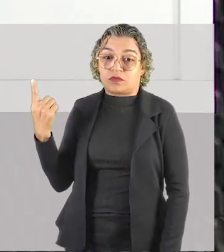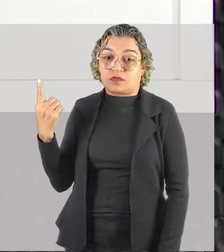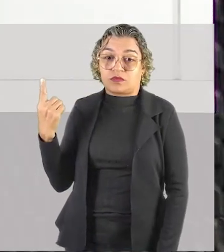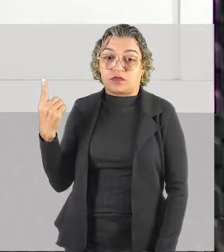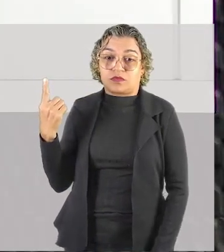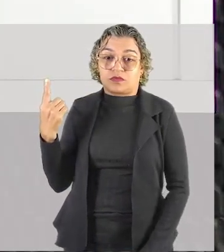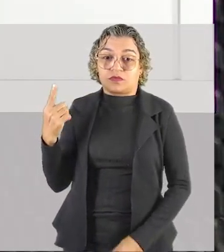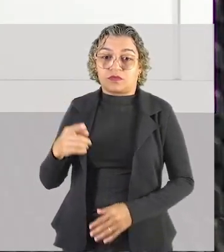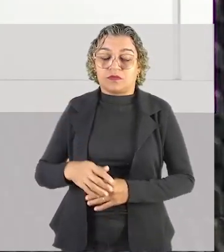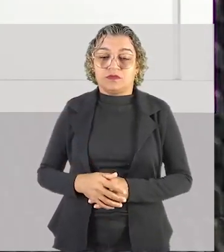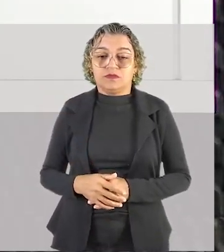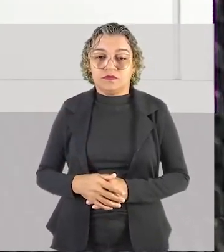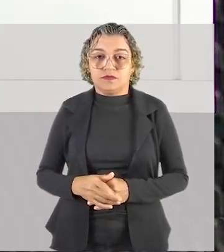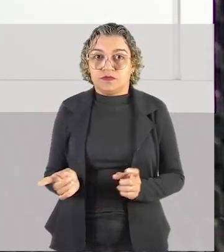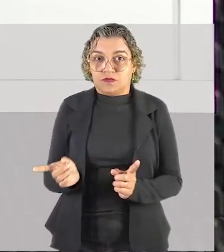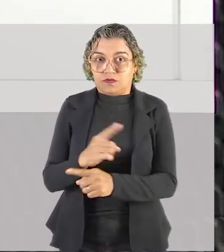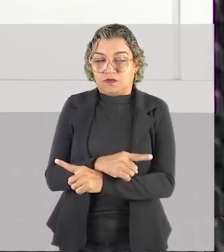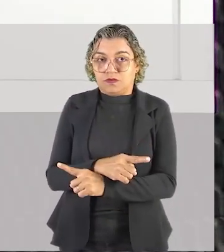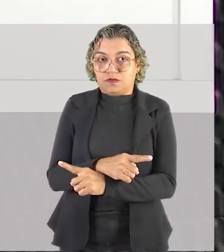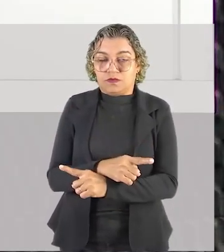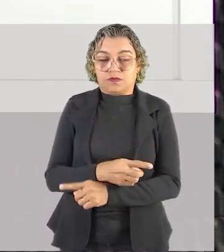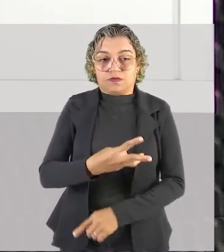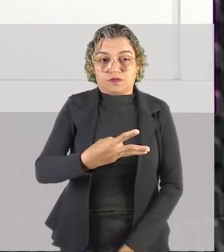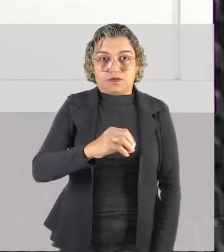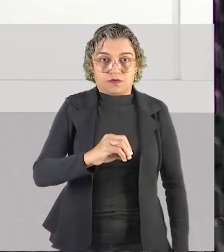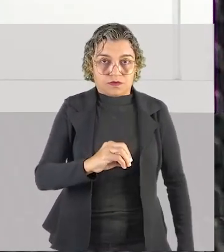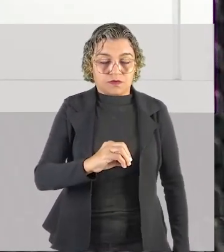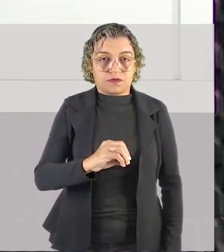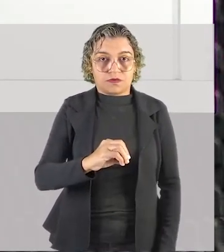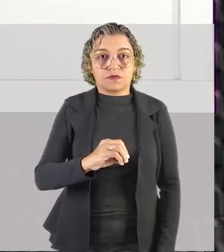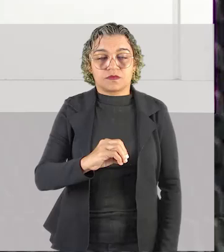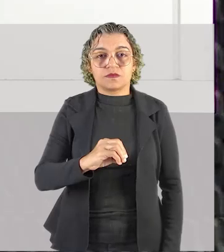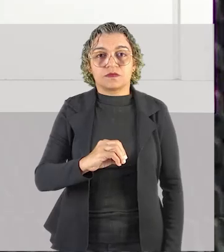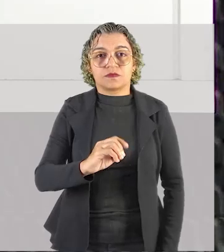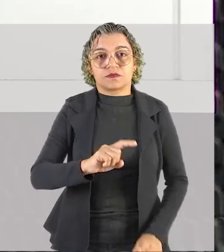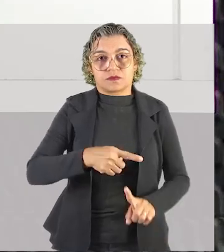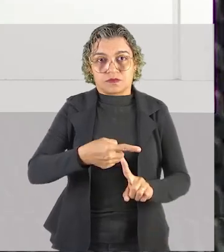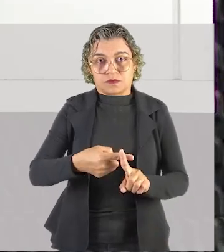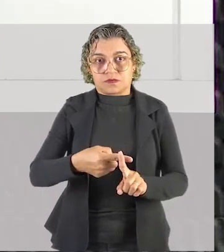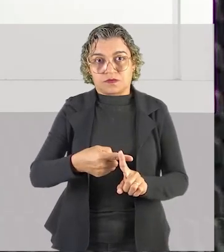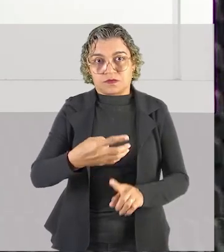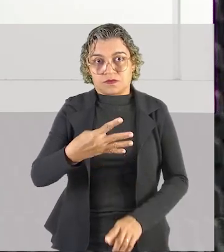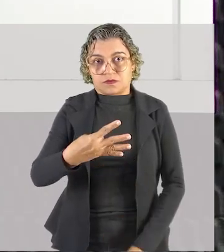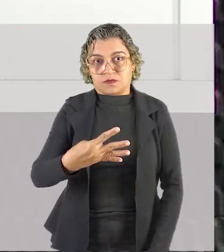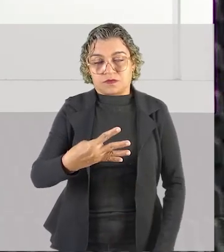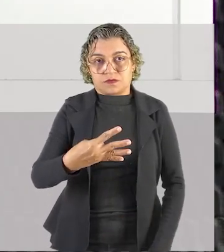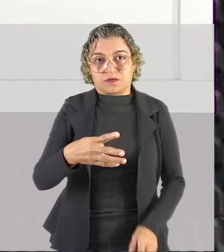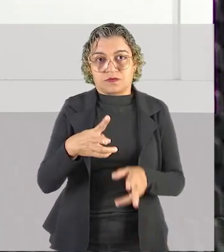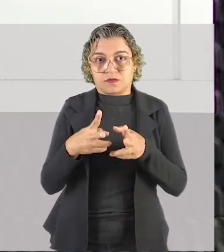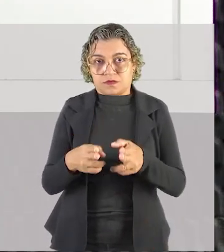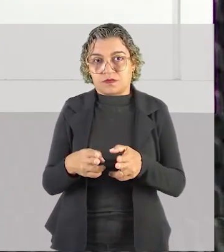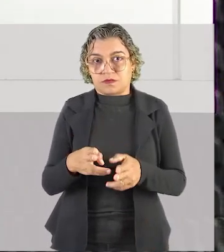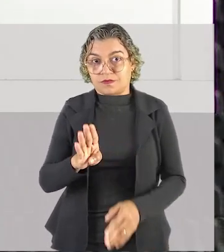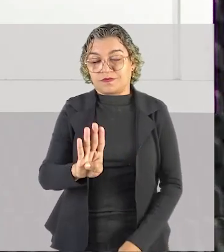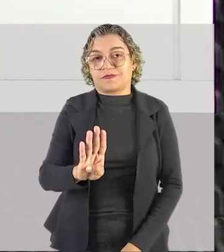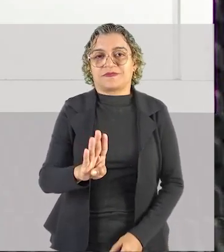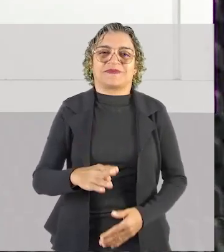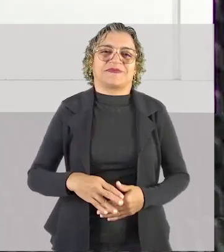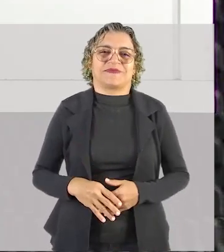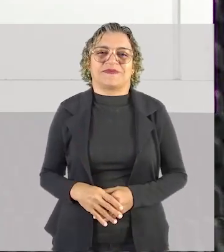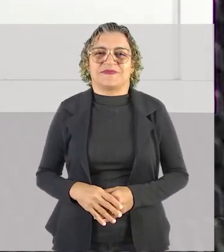lá positivo. Então, você vai ter que 30 mais 4 é igual a